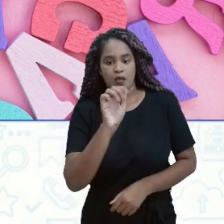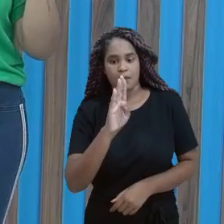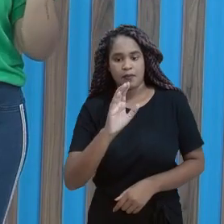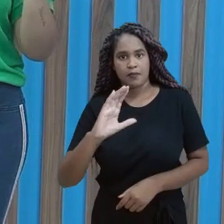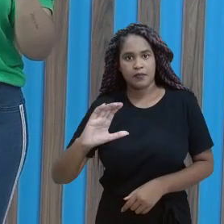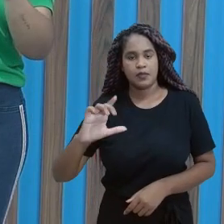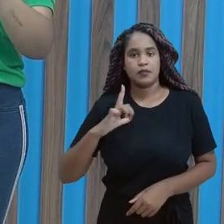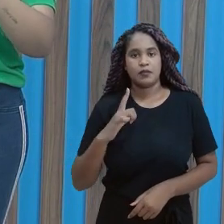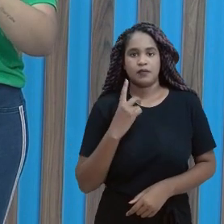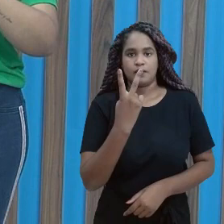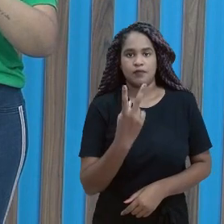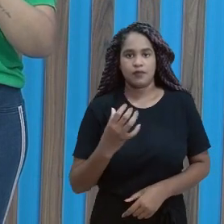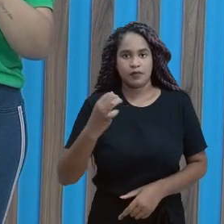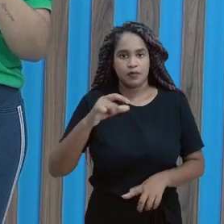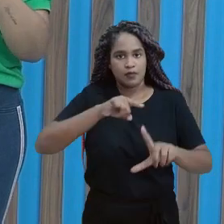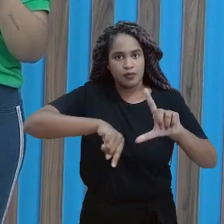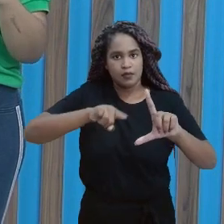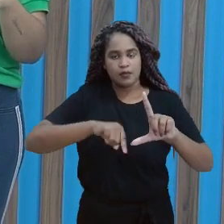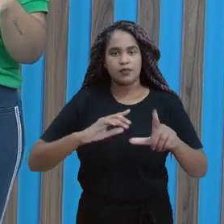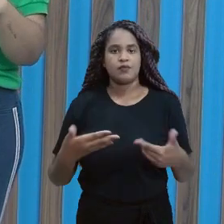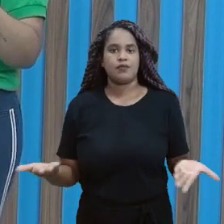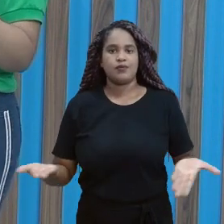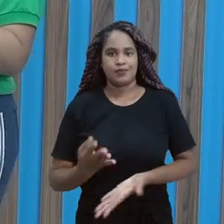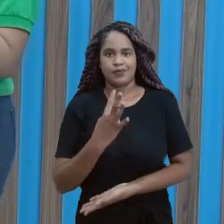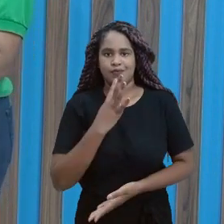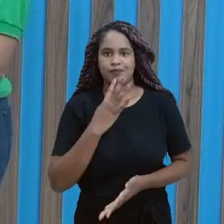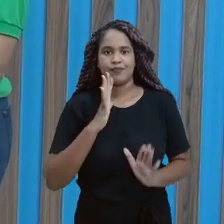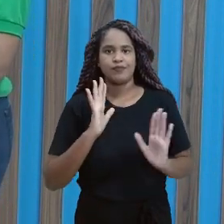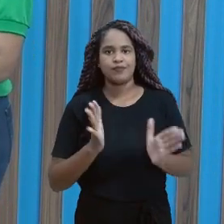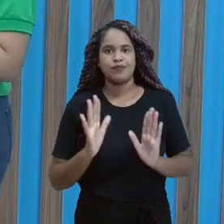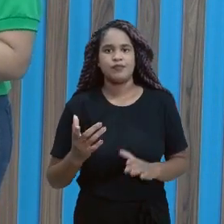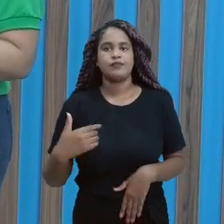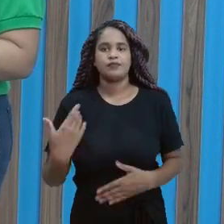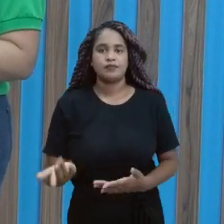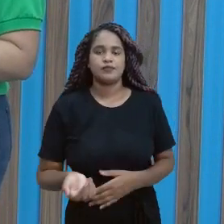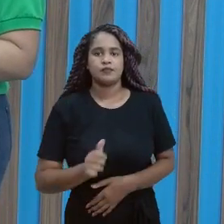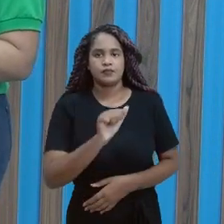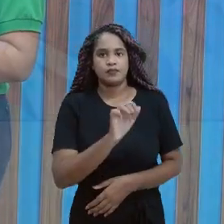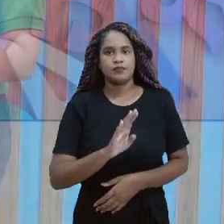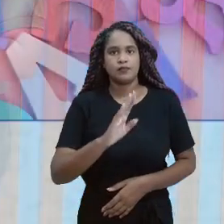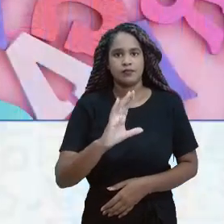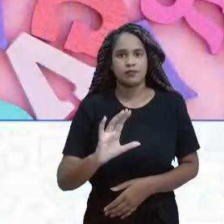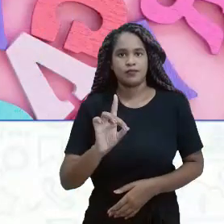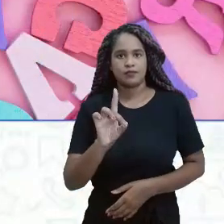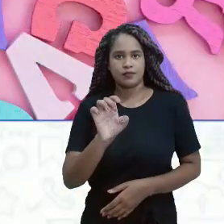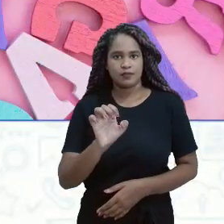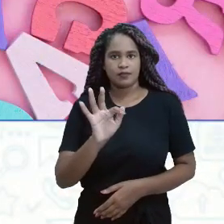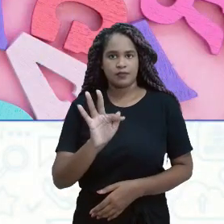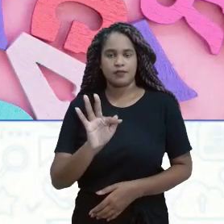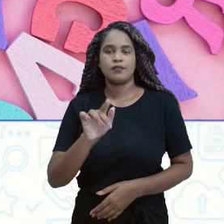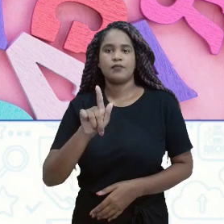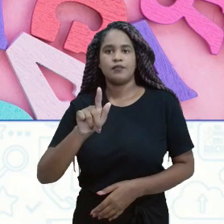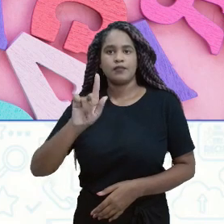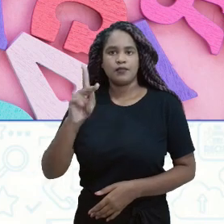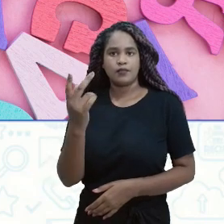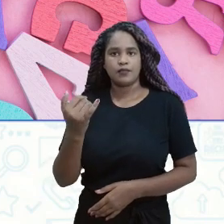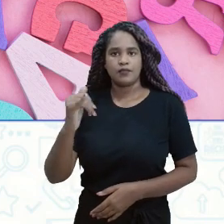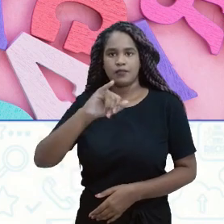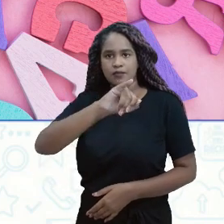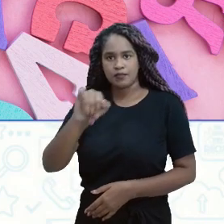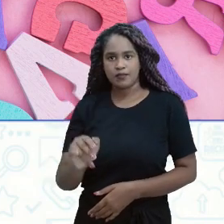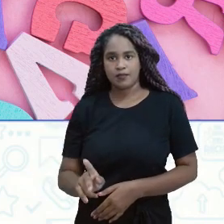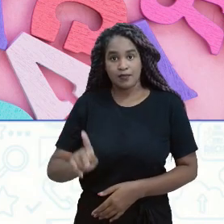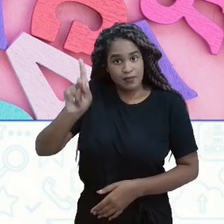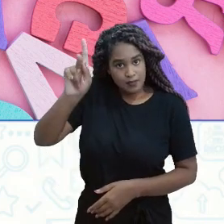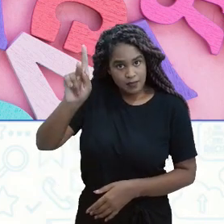as 26 letras, como nós bem conhecemos hoje. Ó, aqui, ó. A, B, C, D, E, F, G, H,